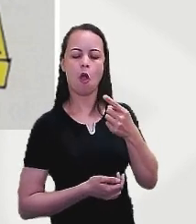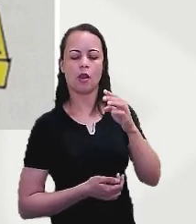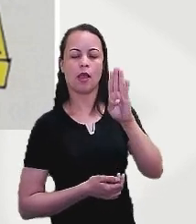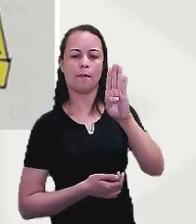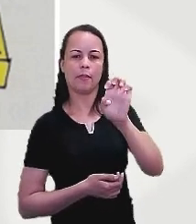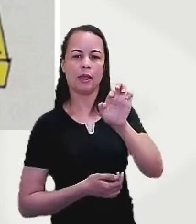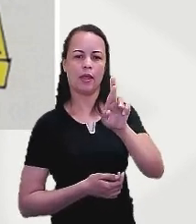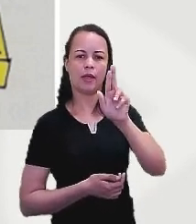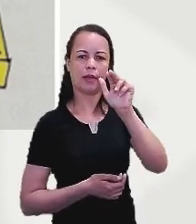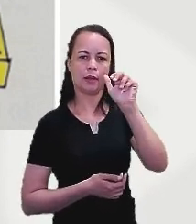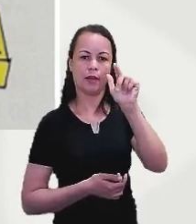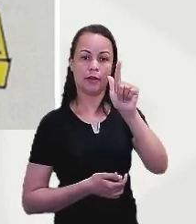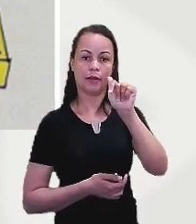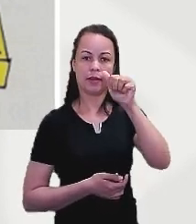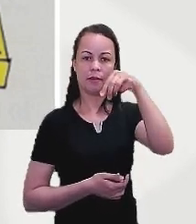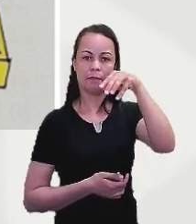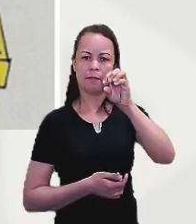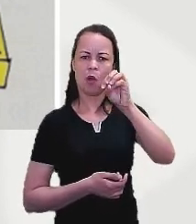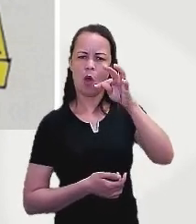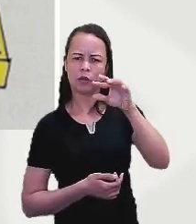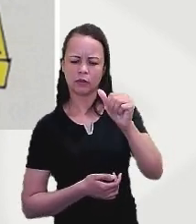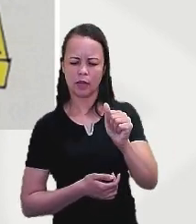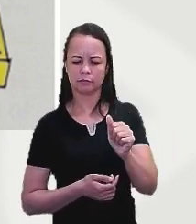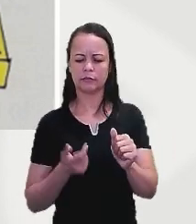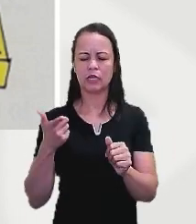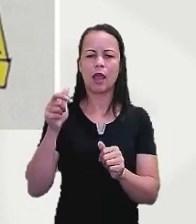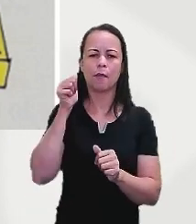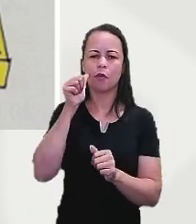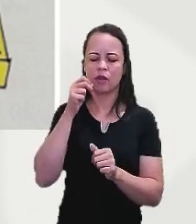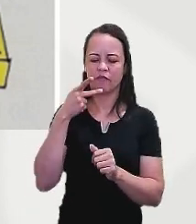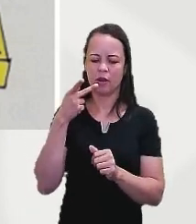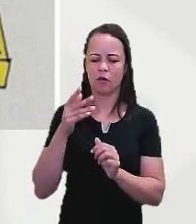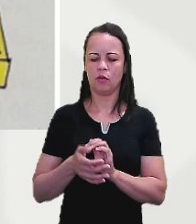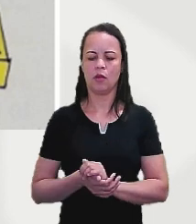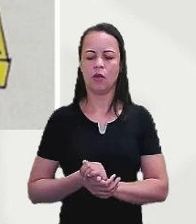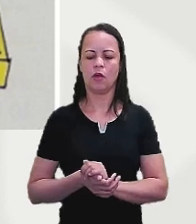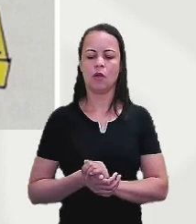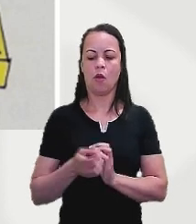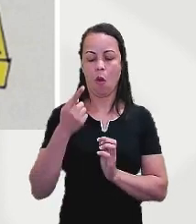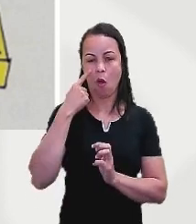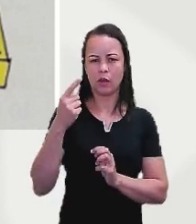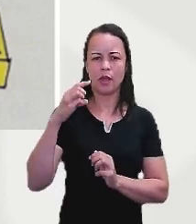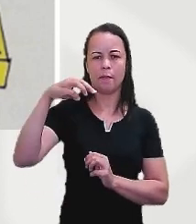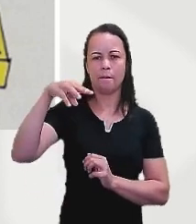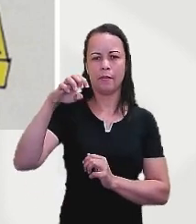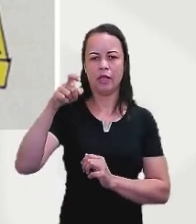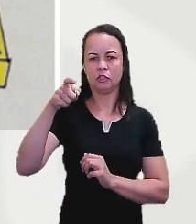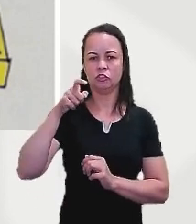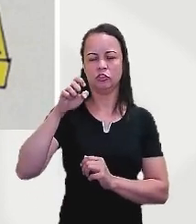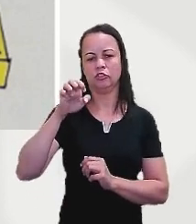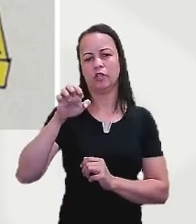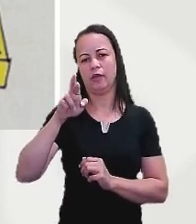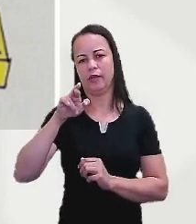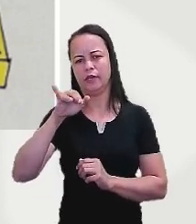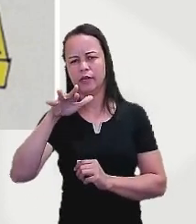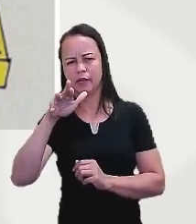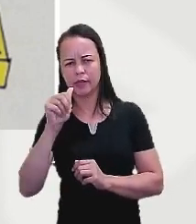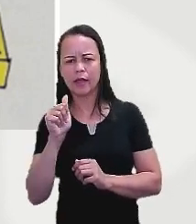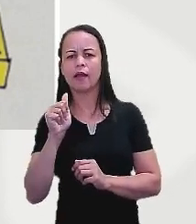a bergamota. E a mulher falou, olha a mexerica. Então, veja, o mesmo